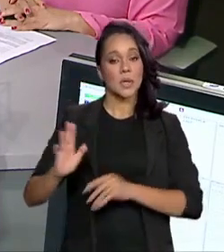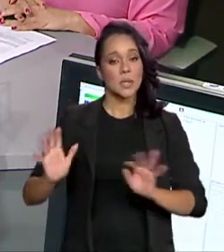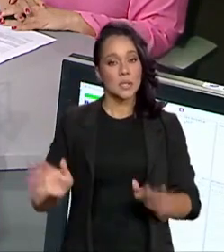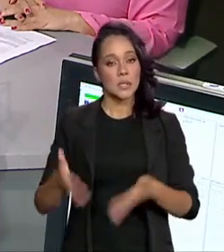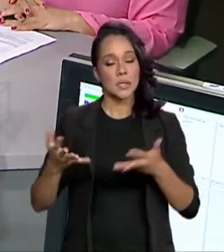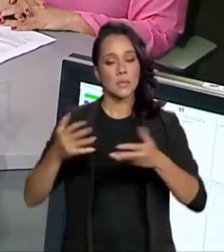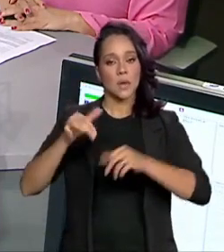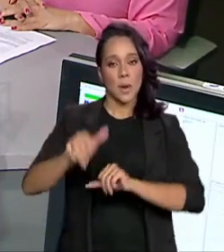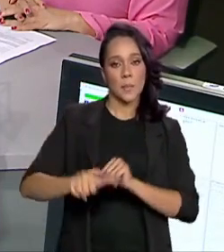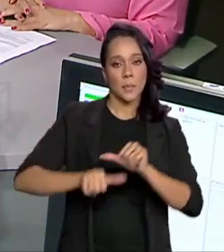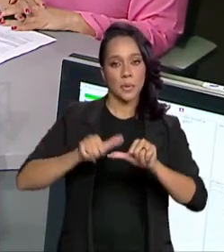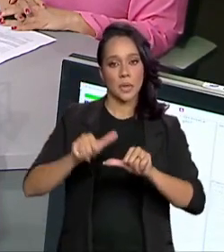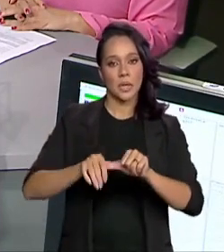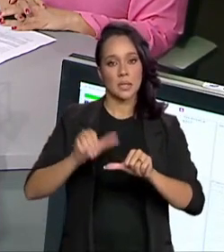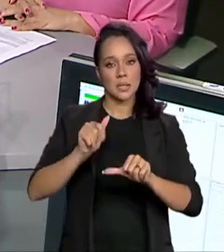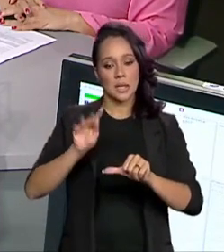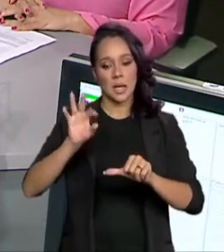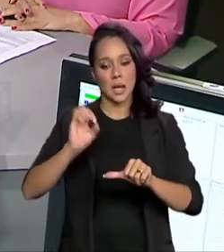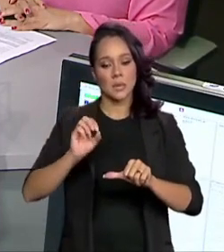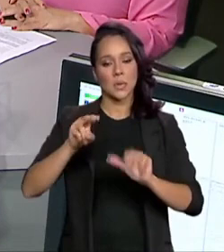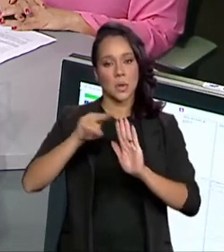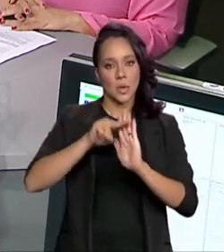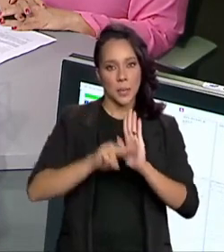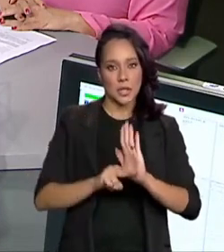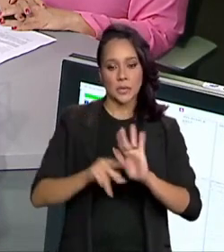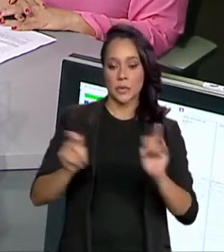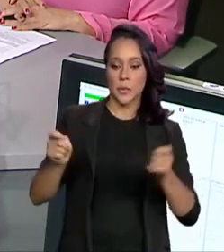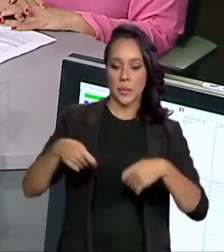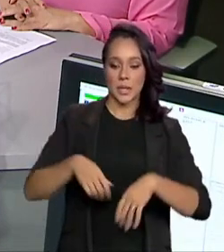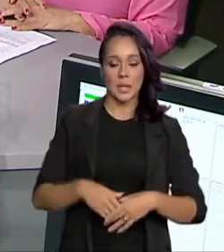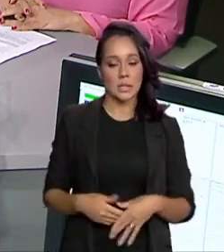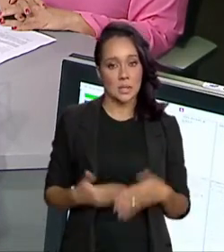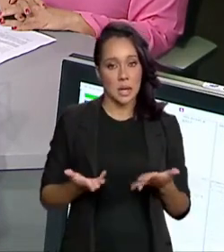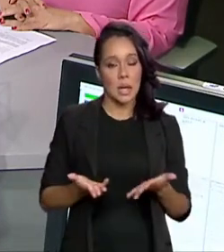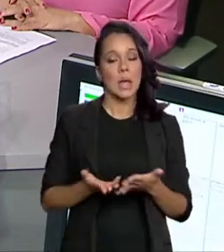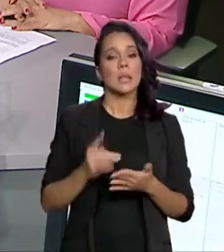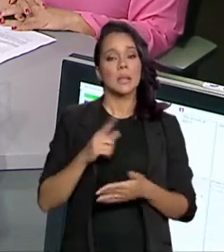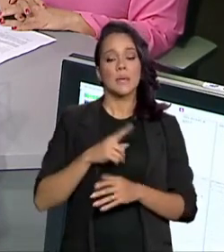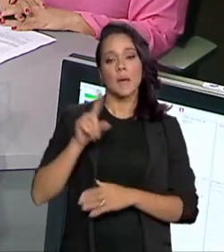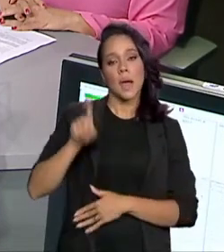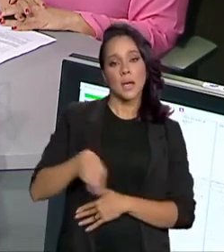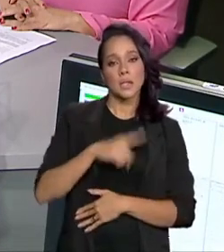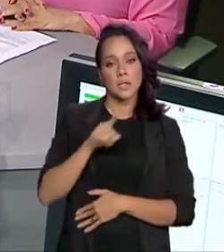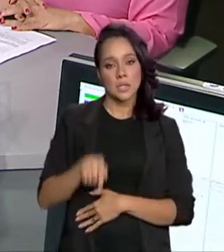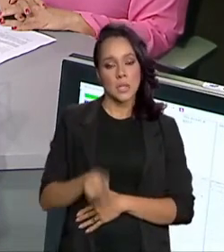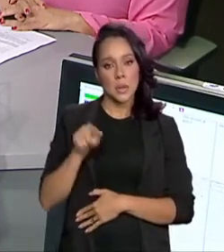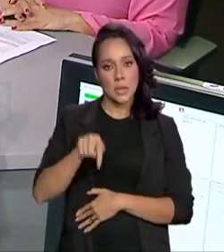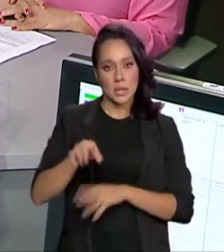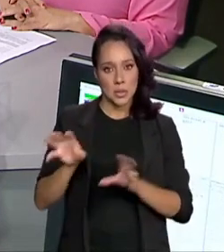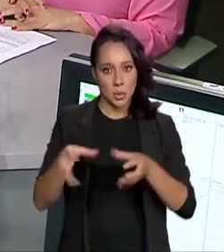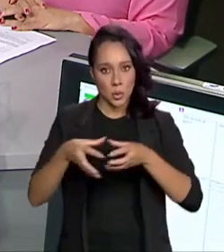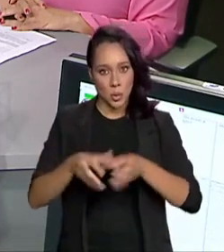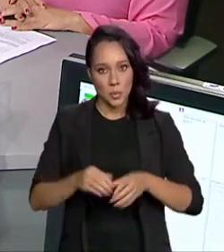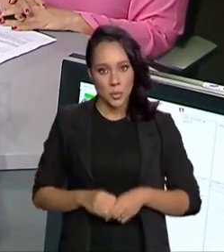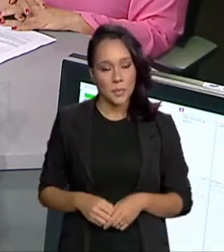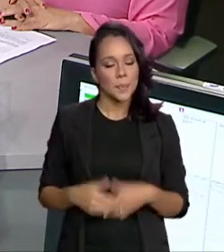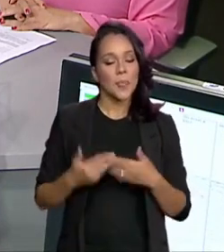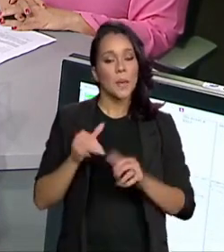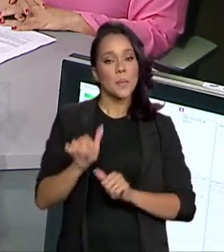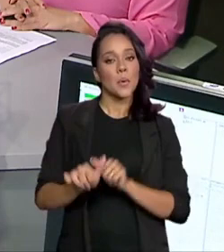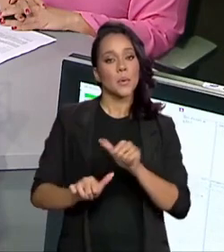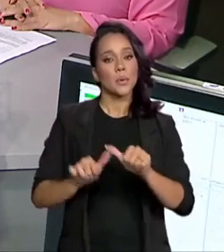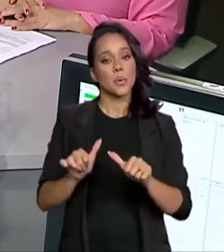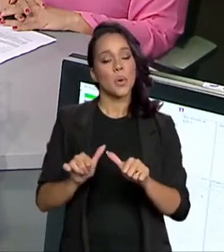promover alterações em atos normativos de sua competência, a extinção destes comitês